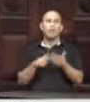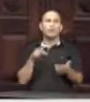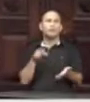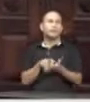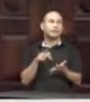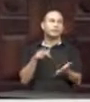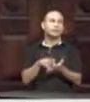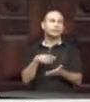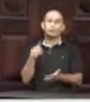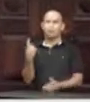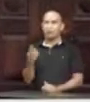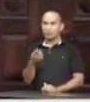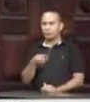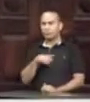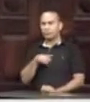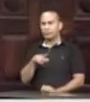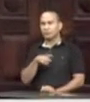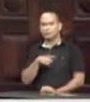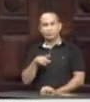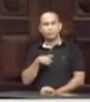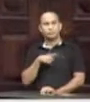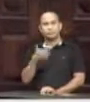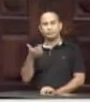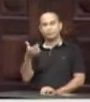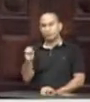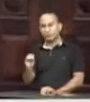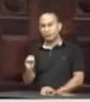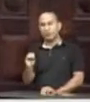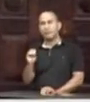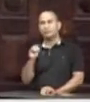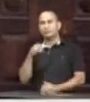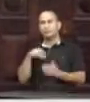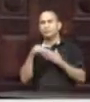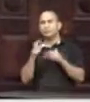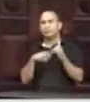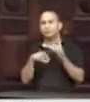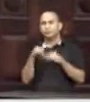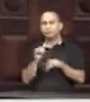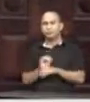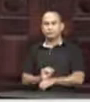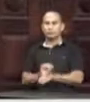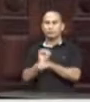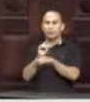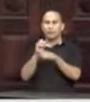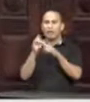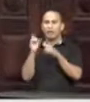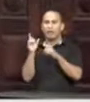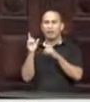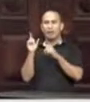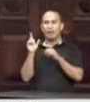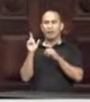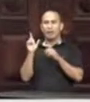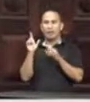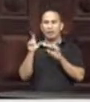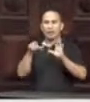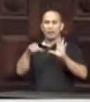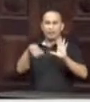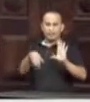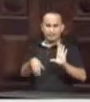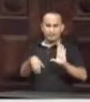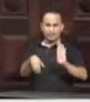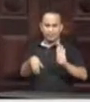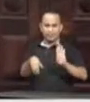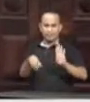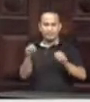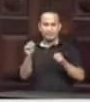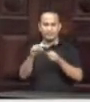realidade, nós temos já 10 profissionais que estão em Brasília fazendo greve de fome